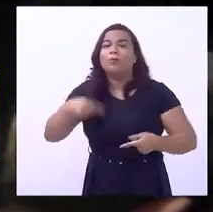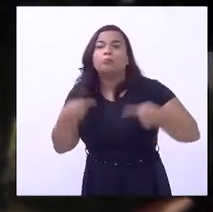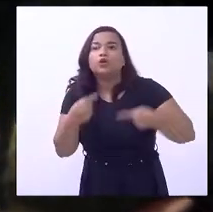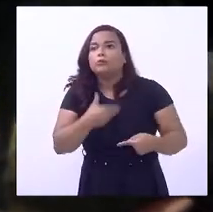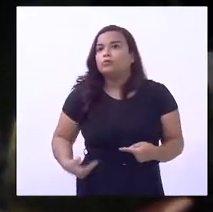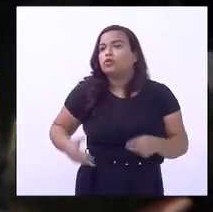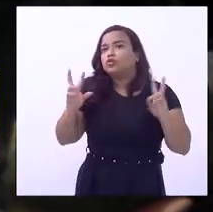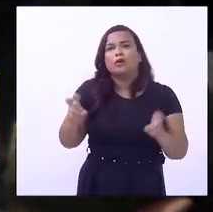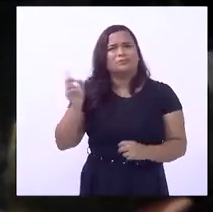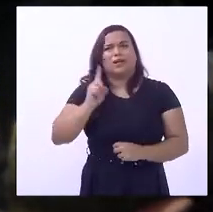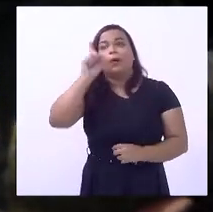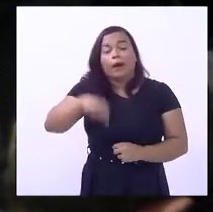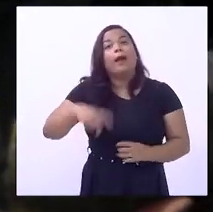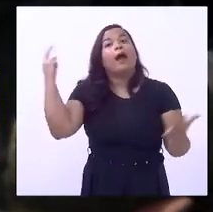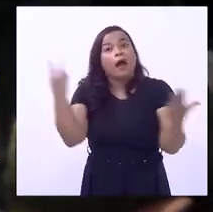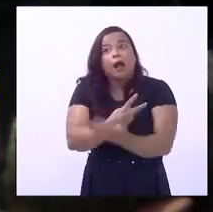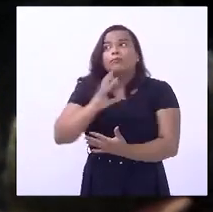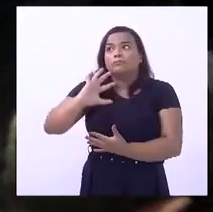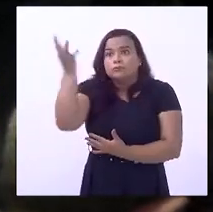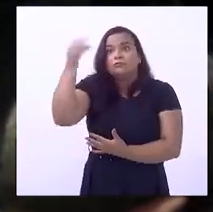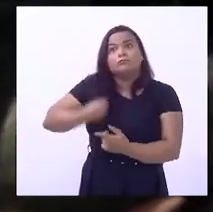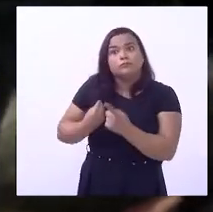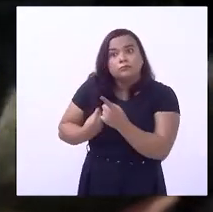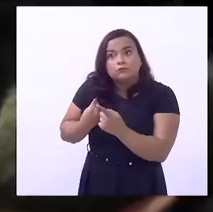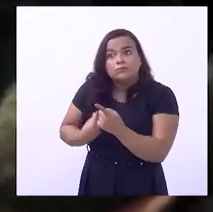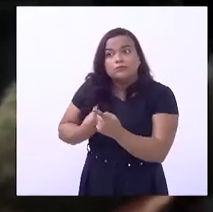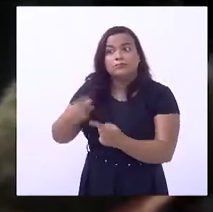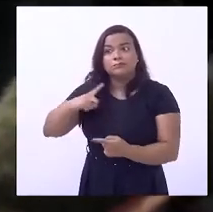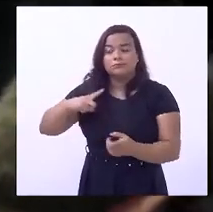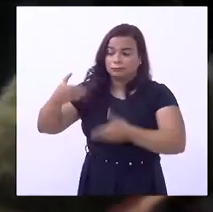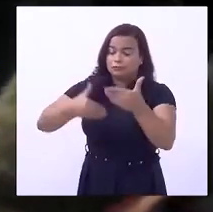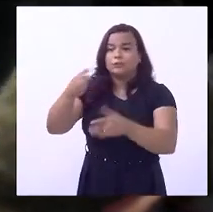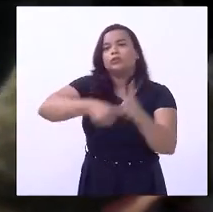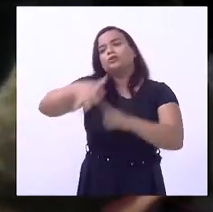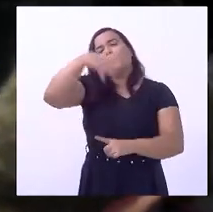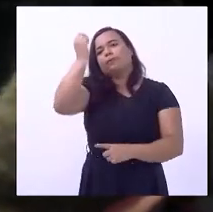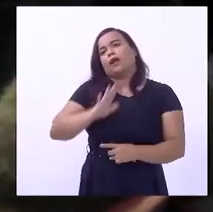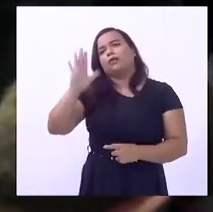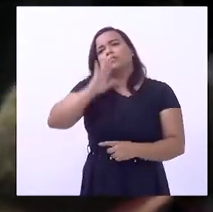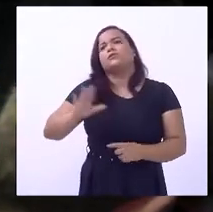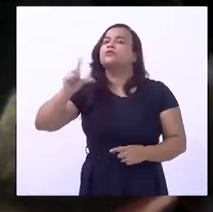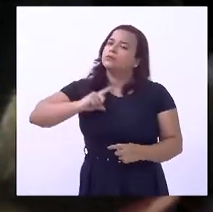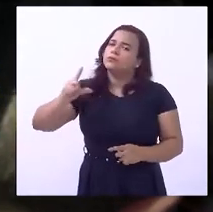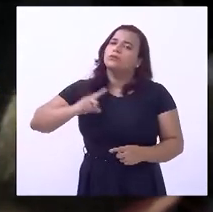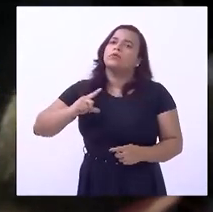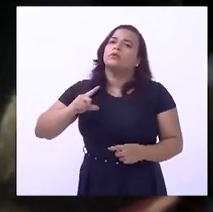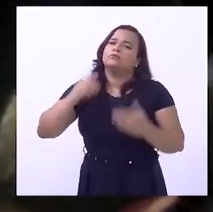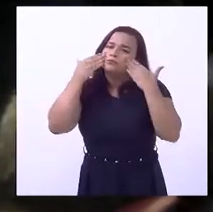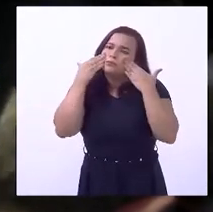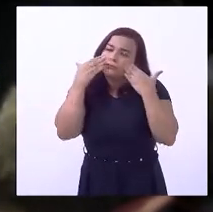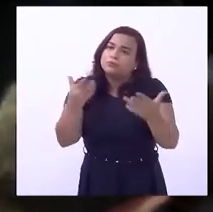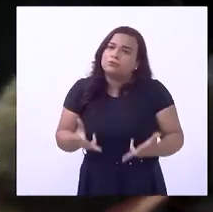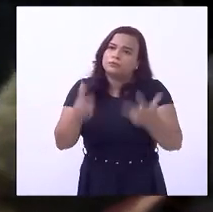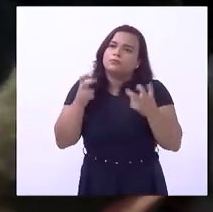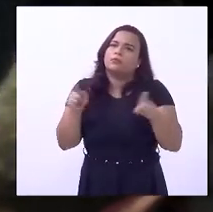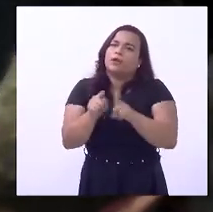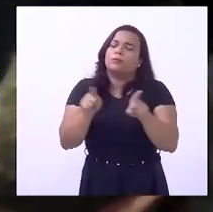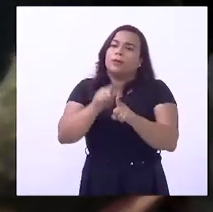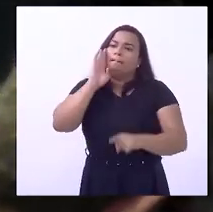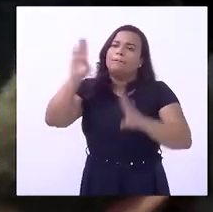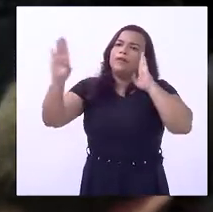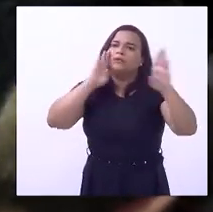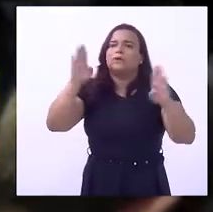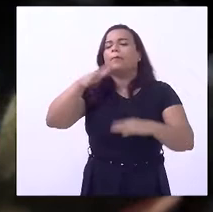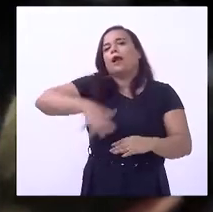pública, mas a um fenômeno existente, em curso, na sociedade brasileira e, notadamente, repito, nas principais